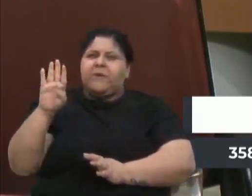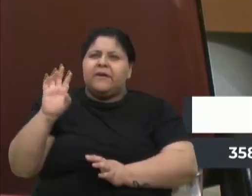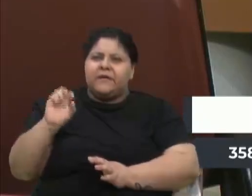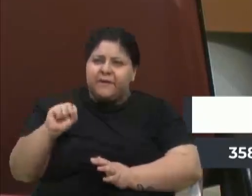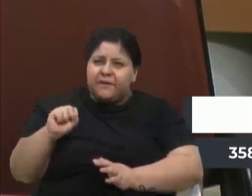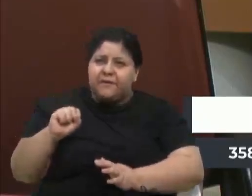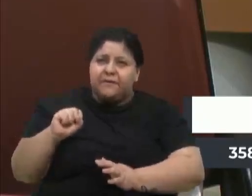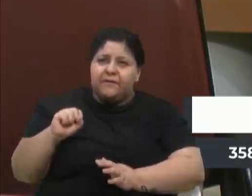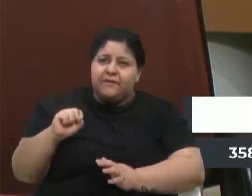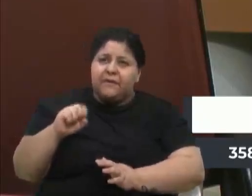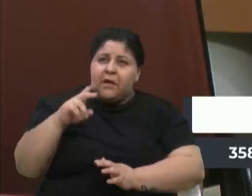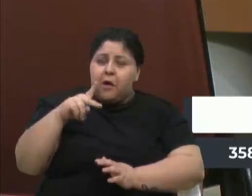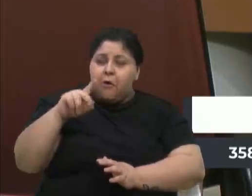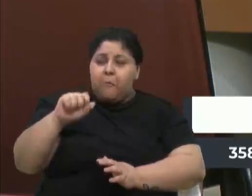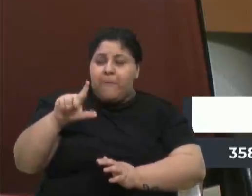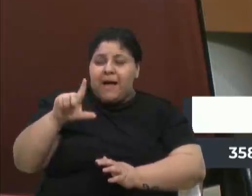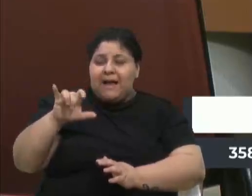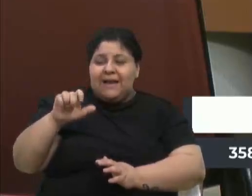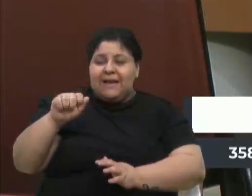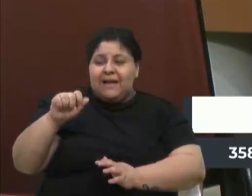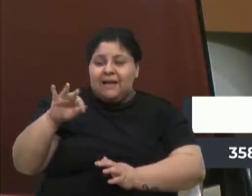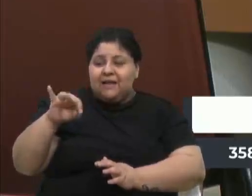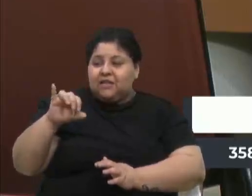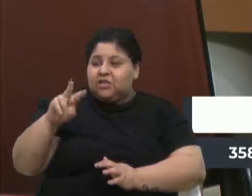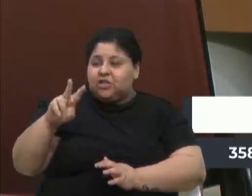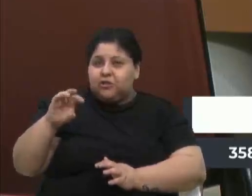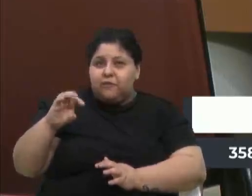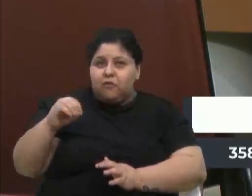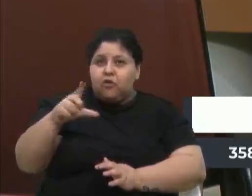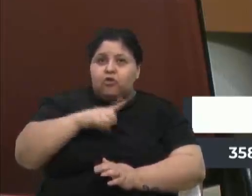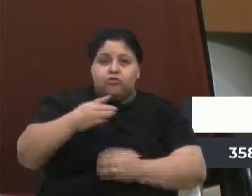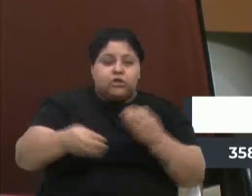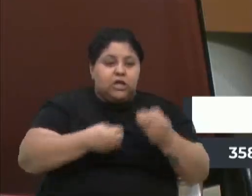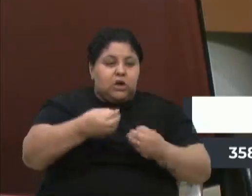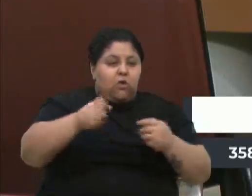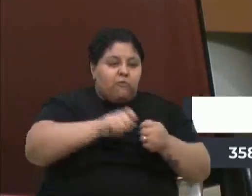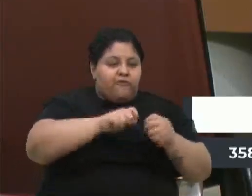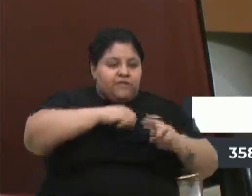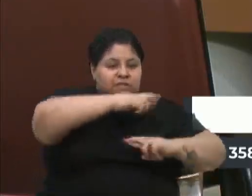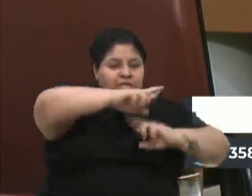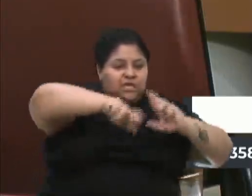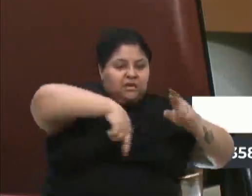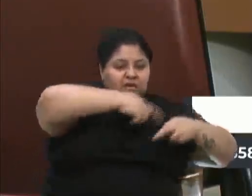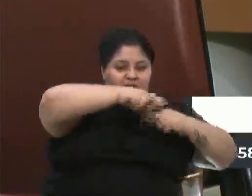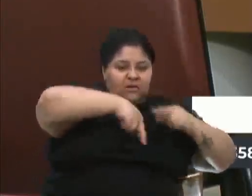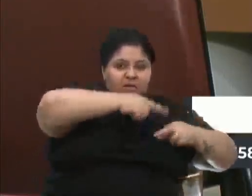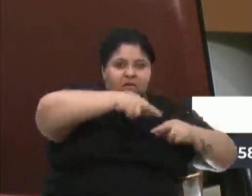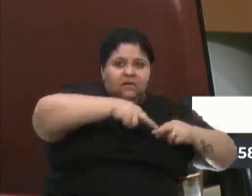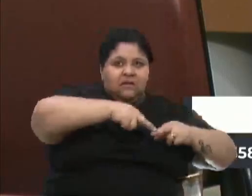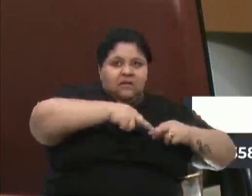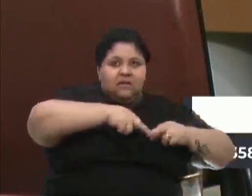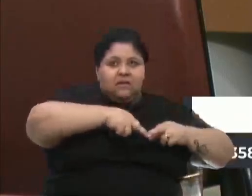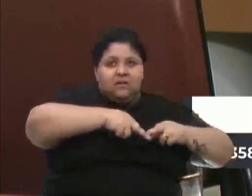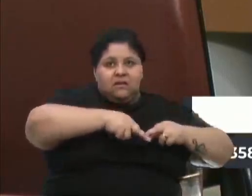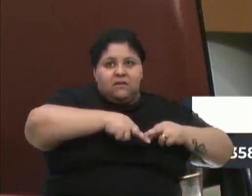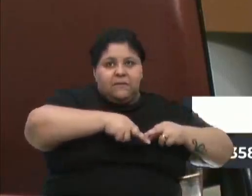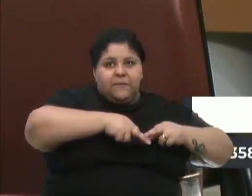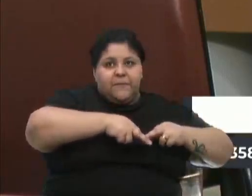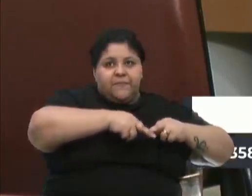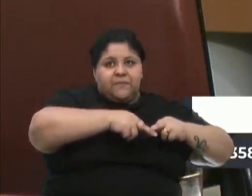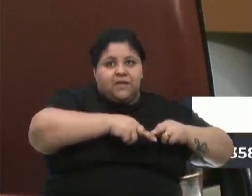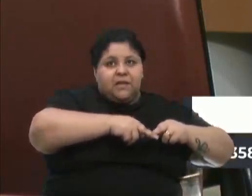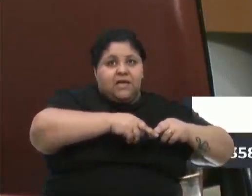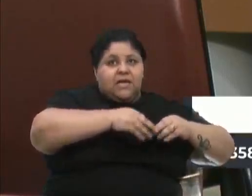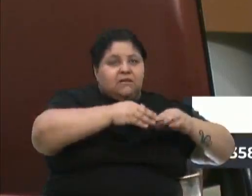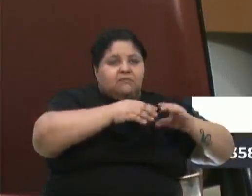é paliativo, não existe fazer reforma, principalmente no caso de saúde, sem deslocamento, não existe.